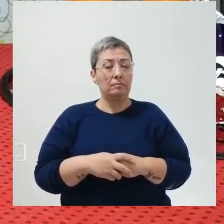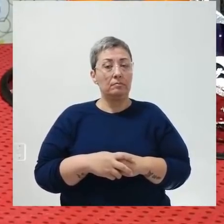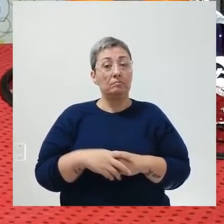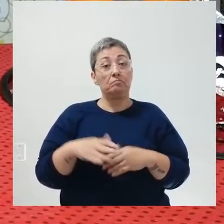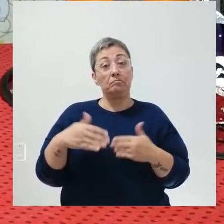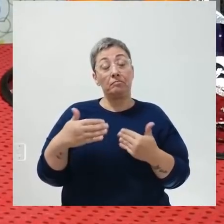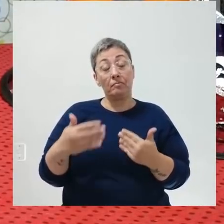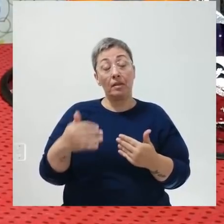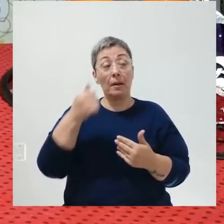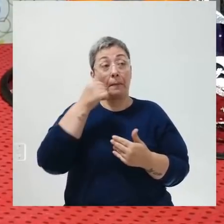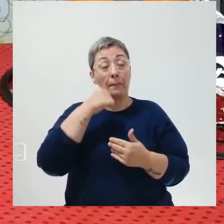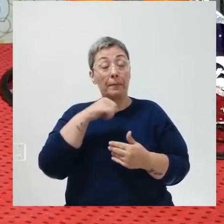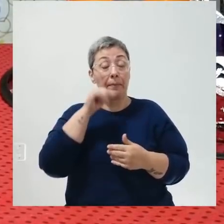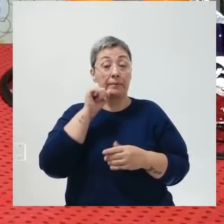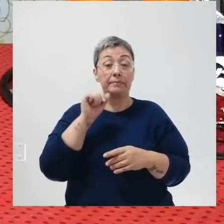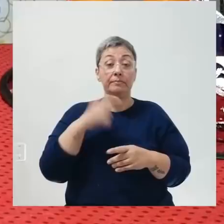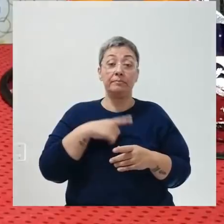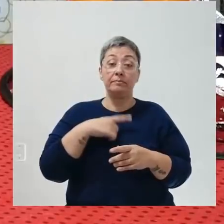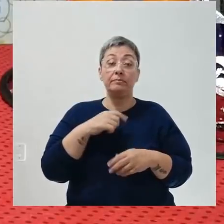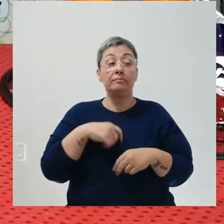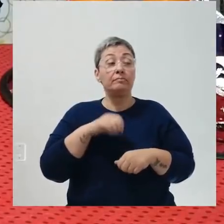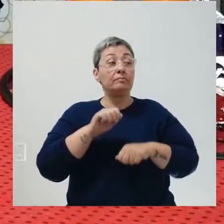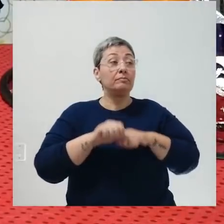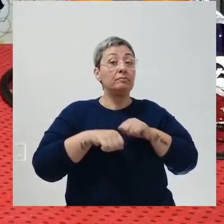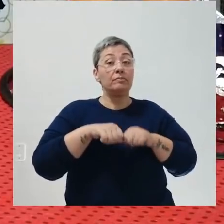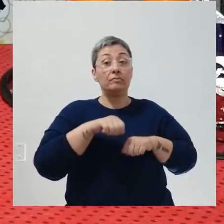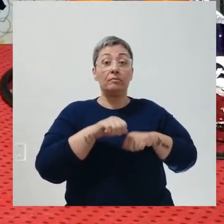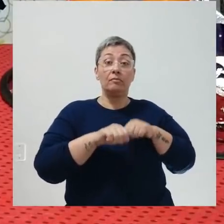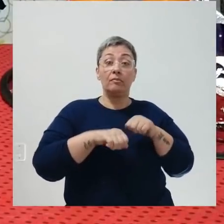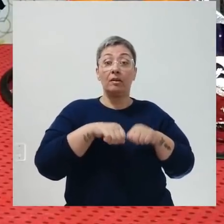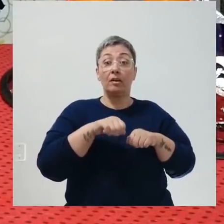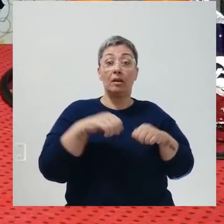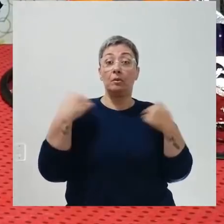E nisso, a mamãe Cordeiro foi